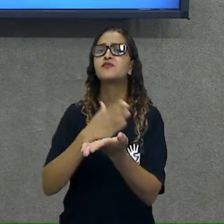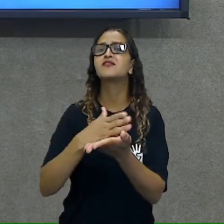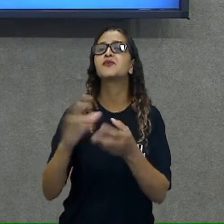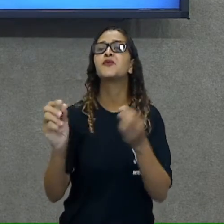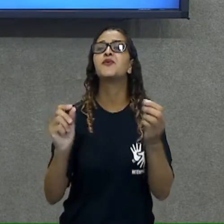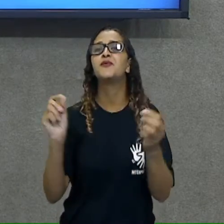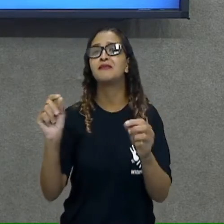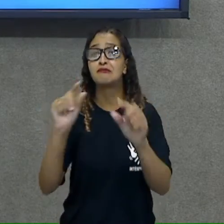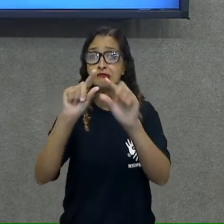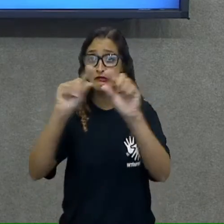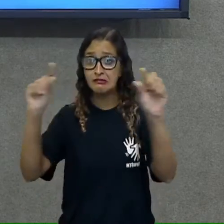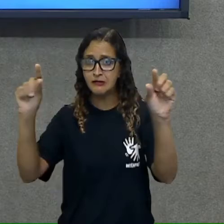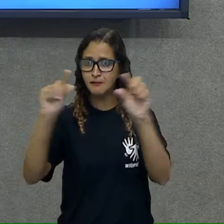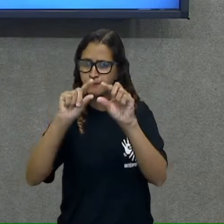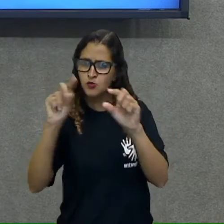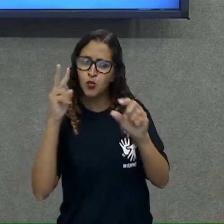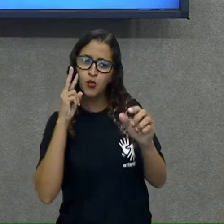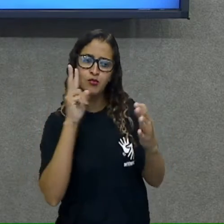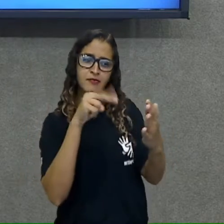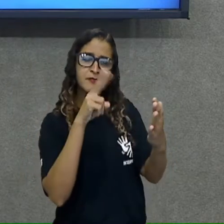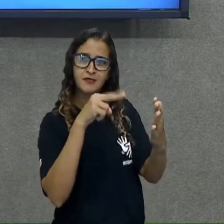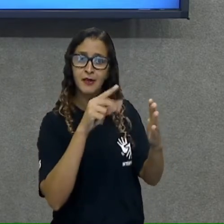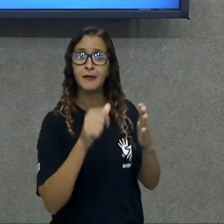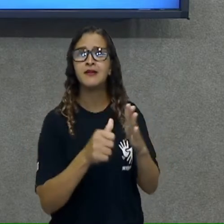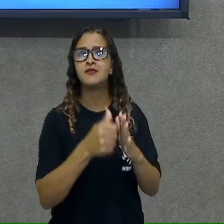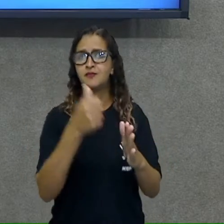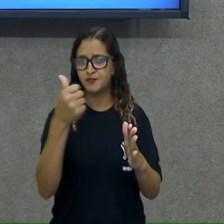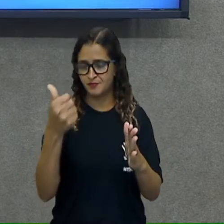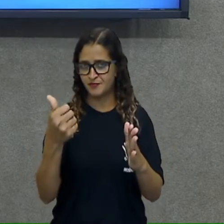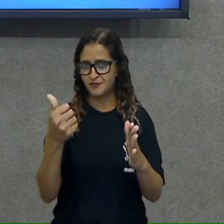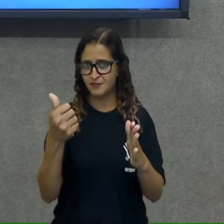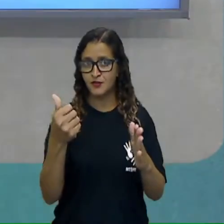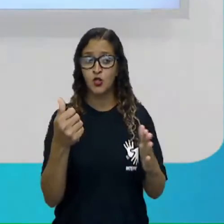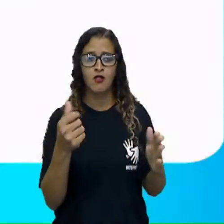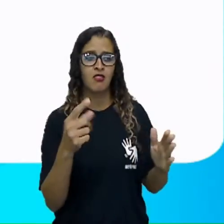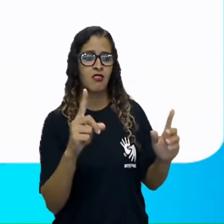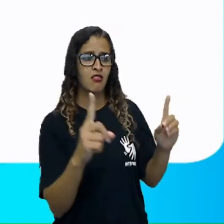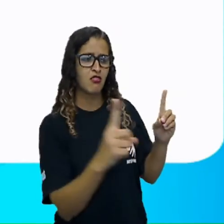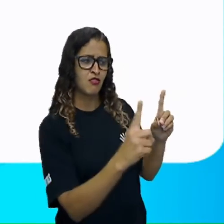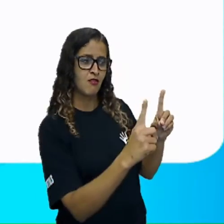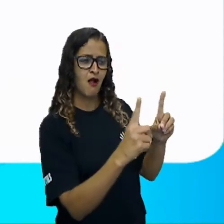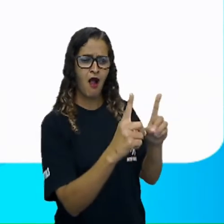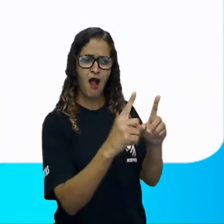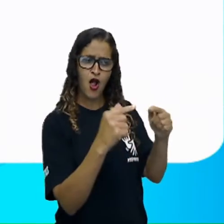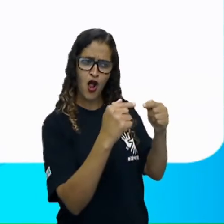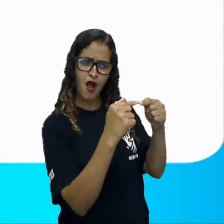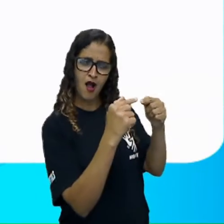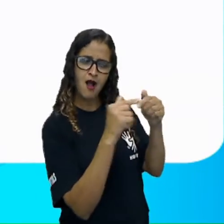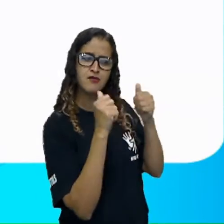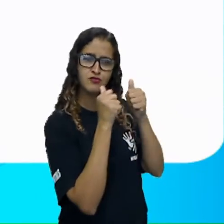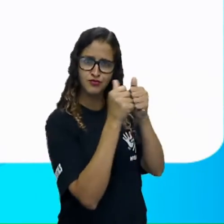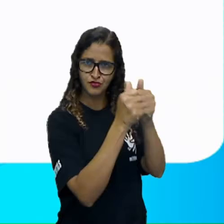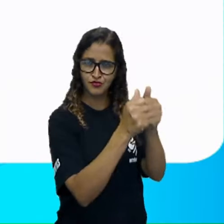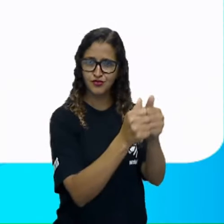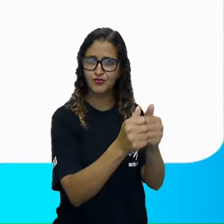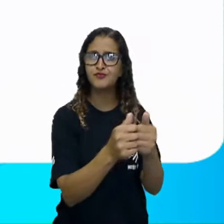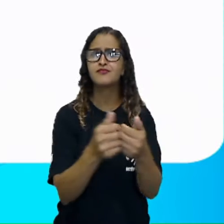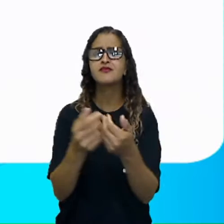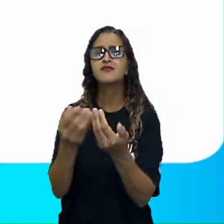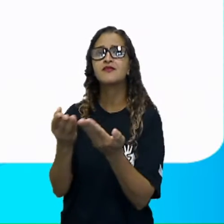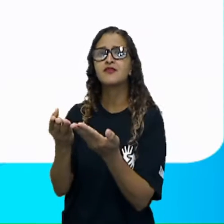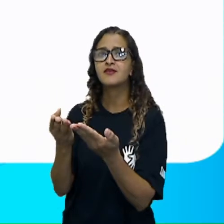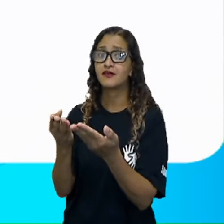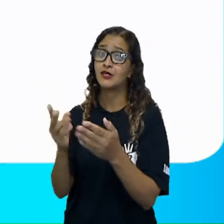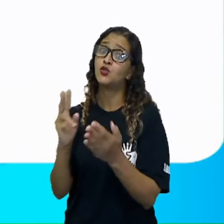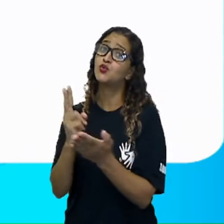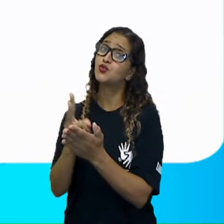lendo duas tirinhas. A primeira, nós fazemos um par perfeito, Elga.